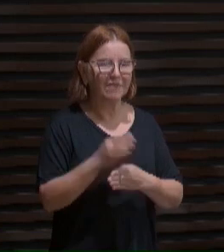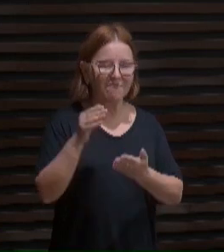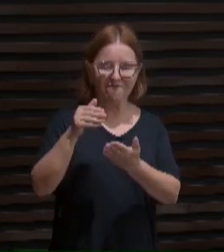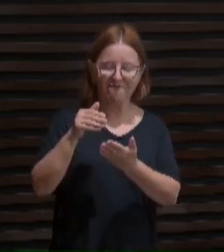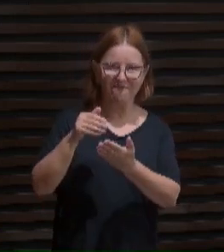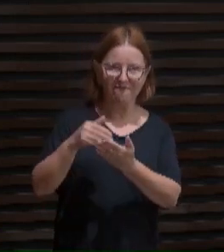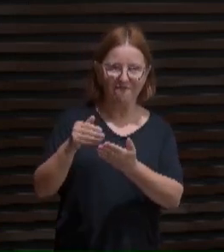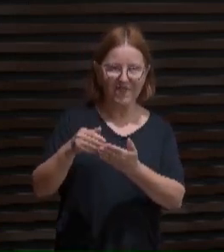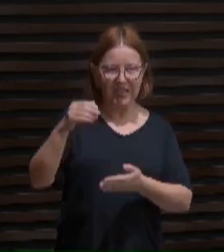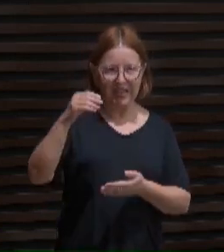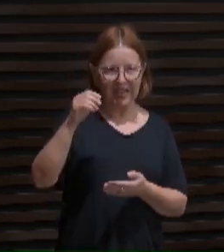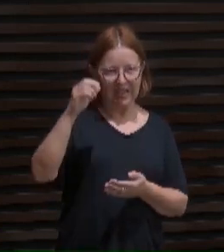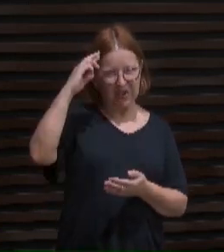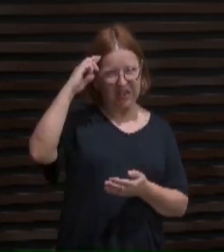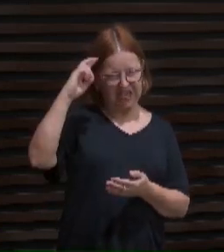de Cristo.